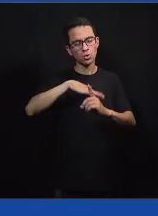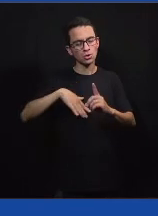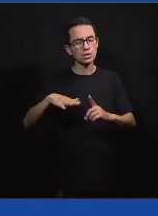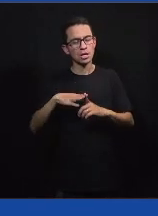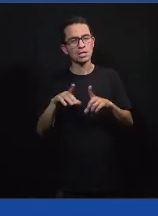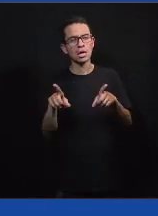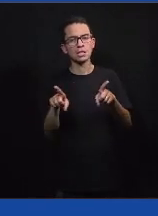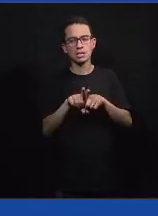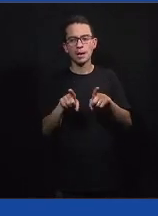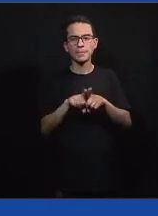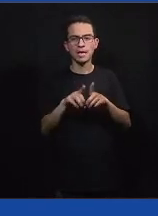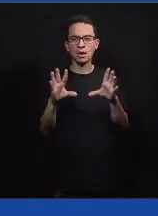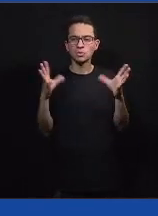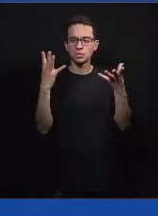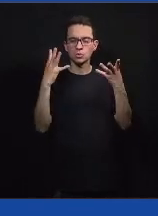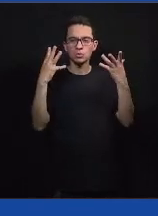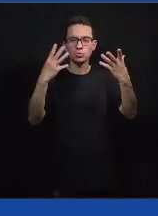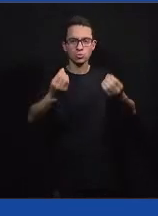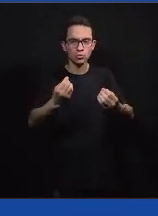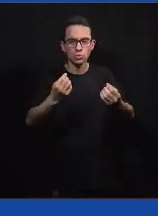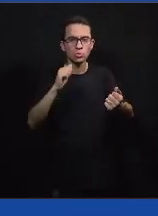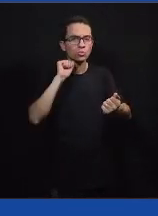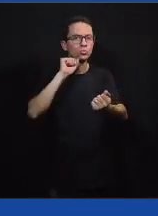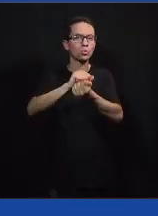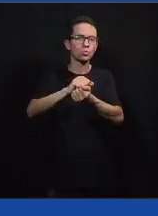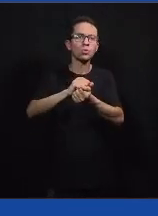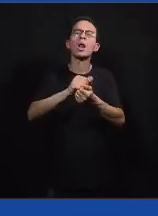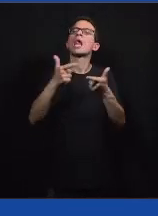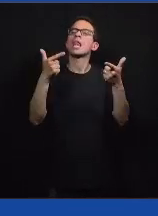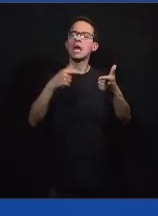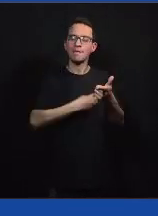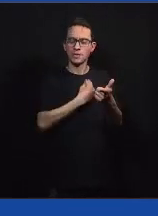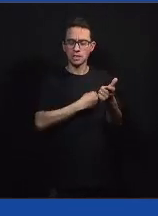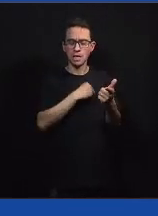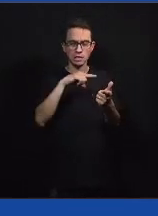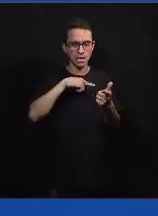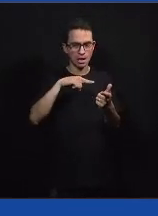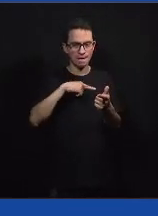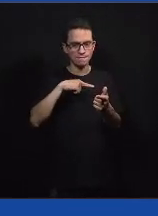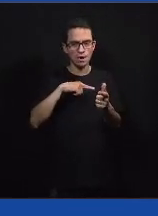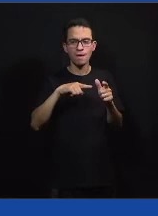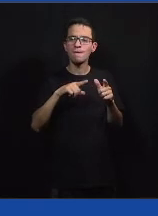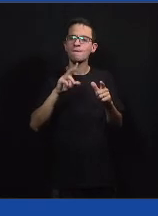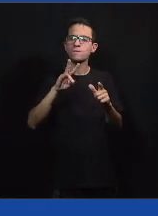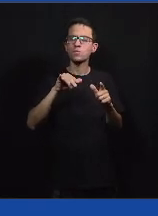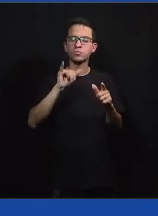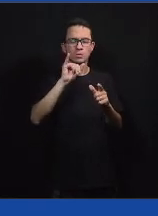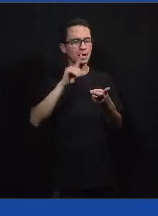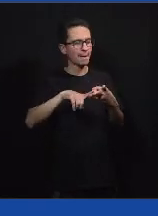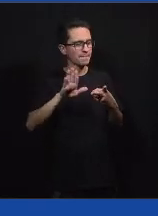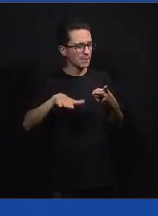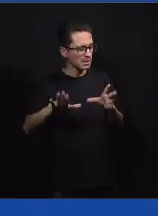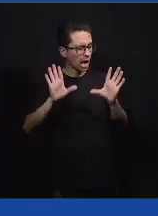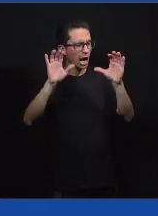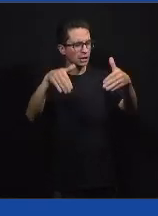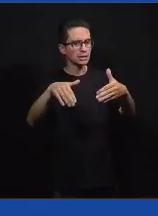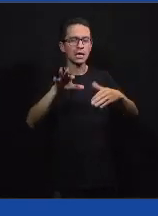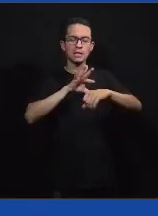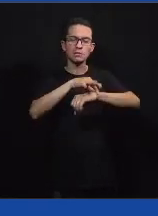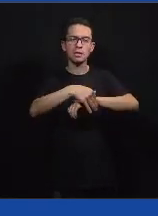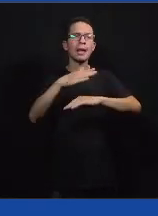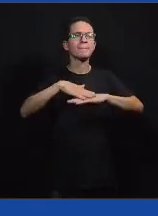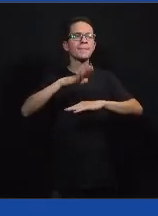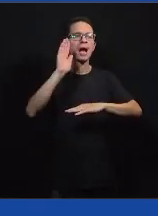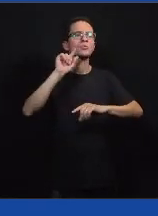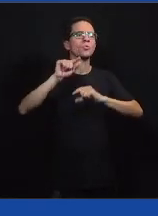que vocês querem que ocorre nessa praça que você quer que têm Espero que tenha um vôlei eo basquete vocês querem mais segurança